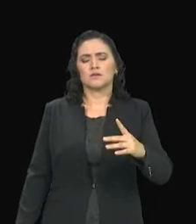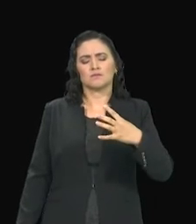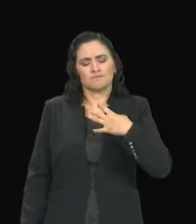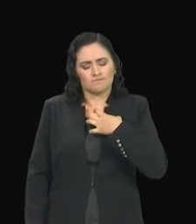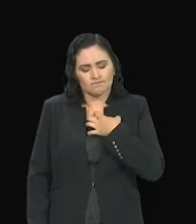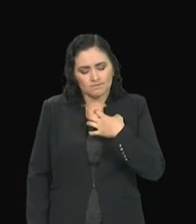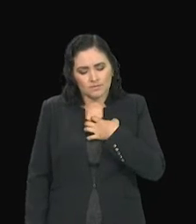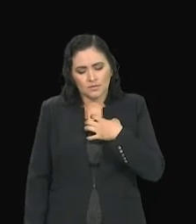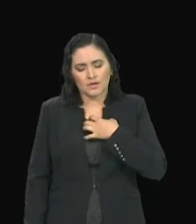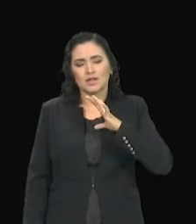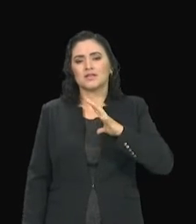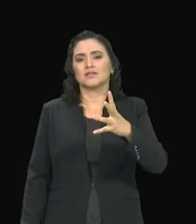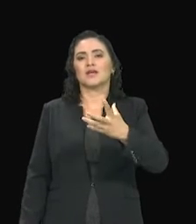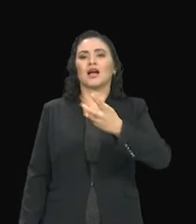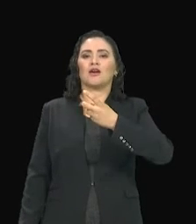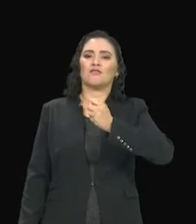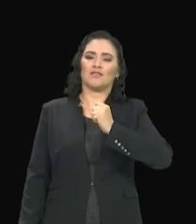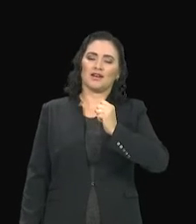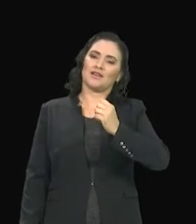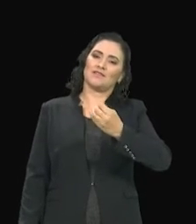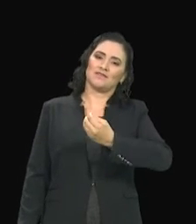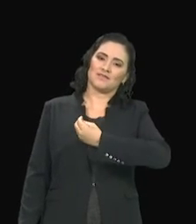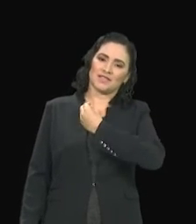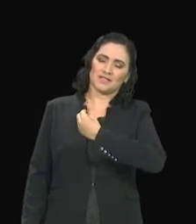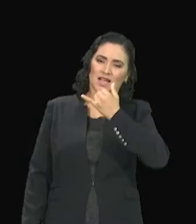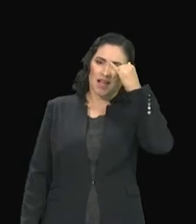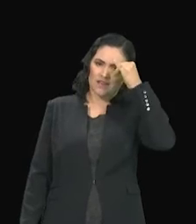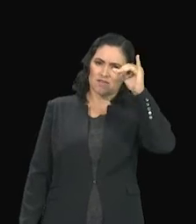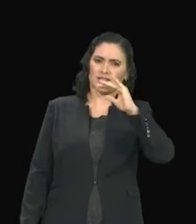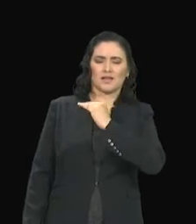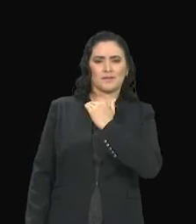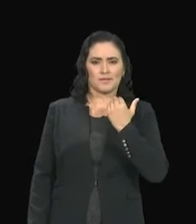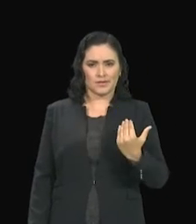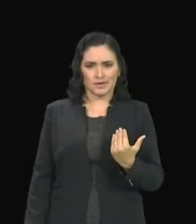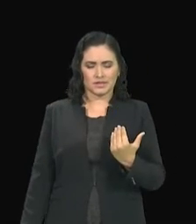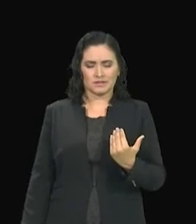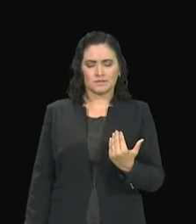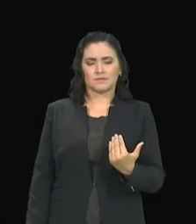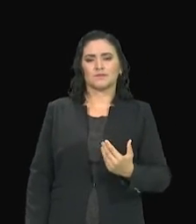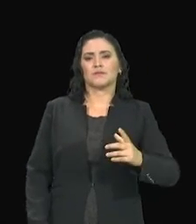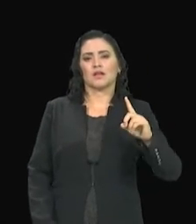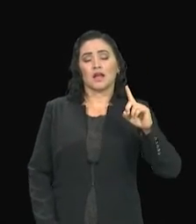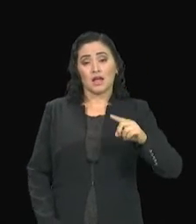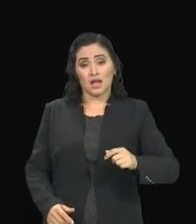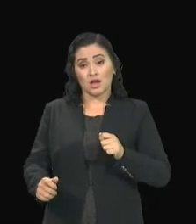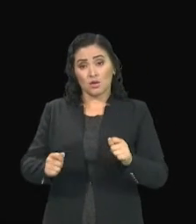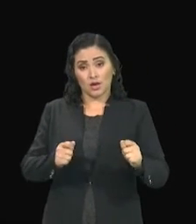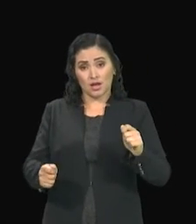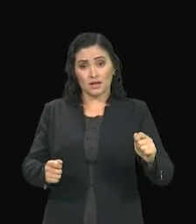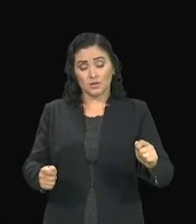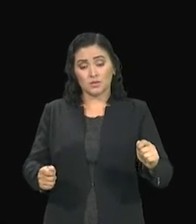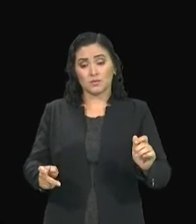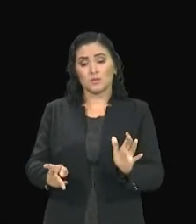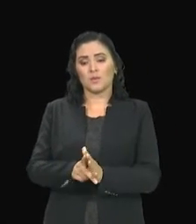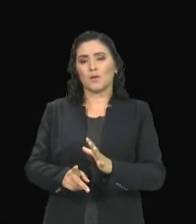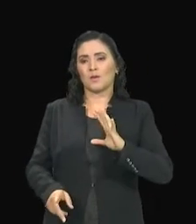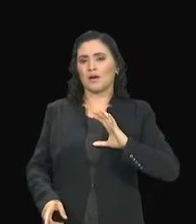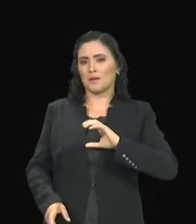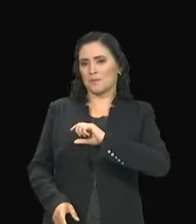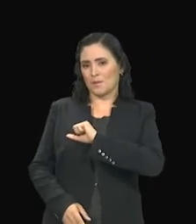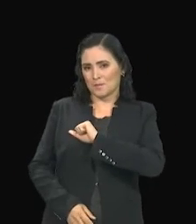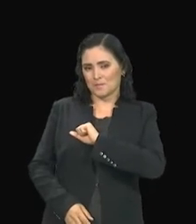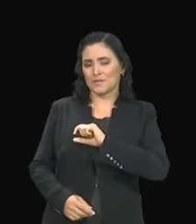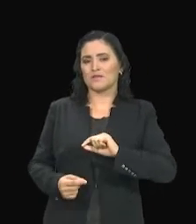de tudo, é um ato de amor ao próximo. E esse gesto, muitas vezes, traz uma esperança muito grande de